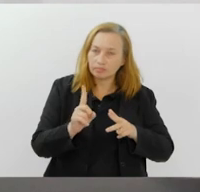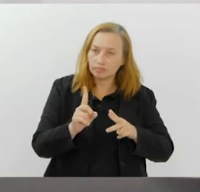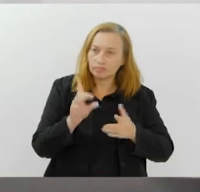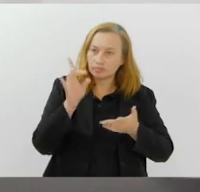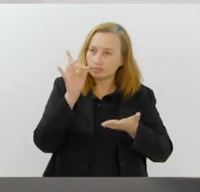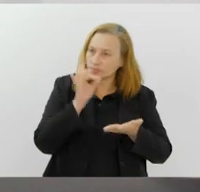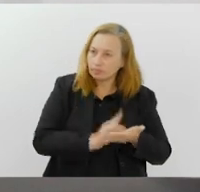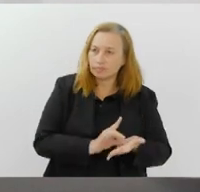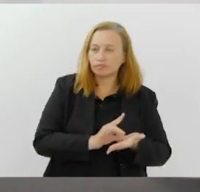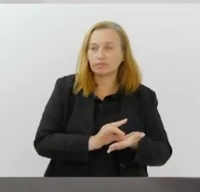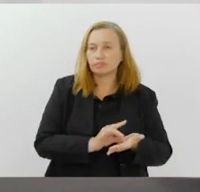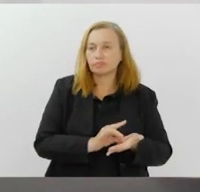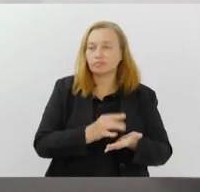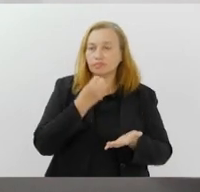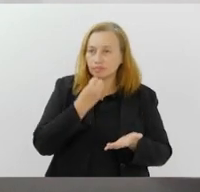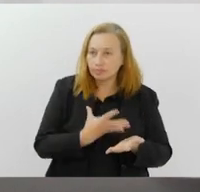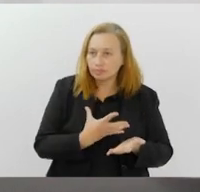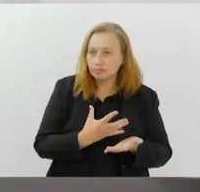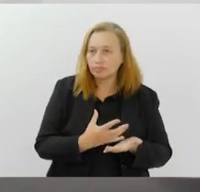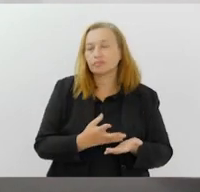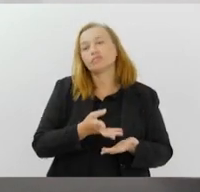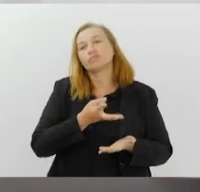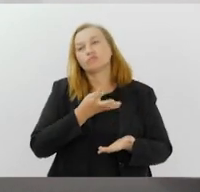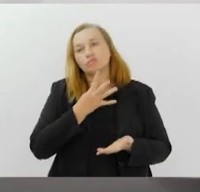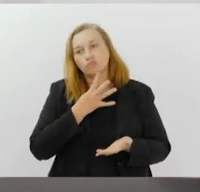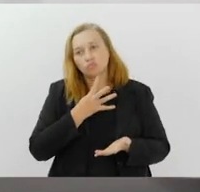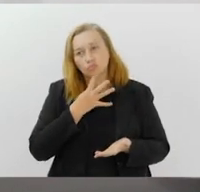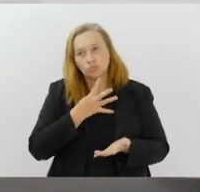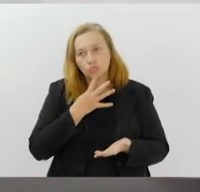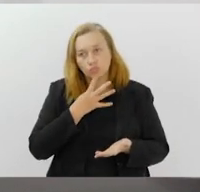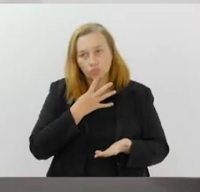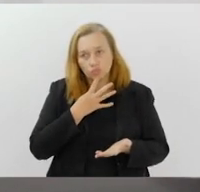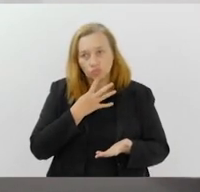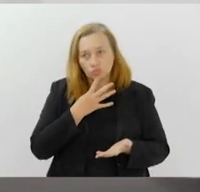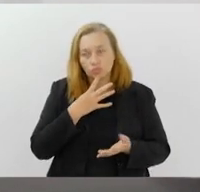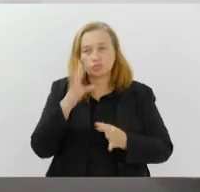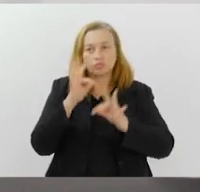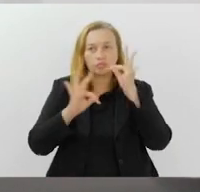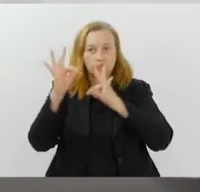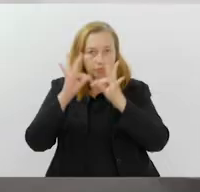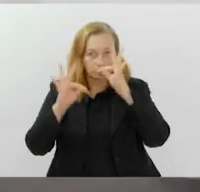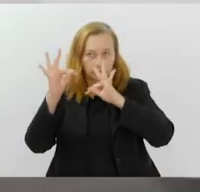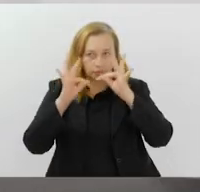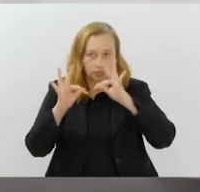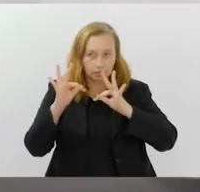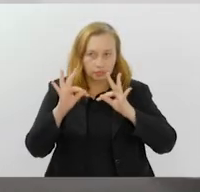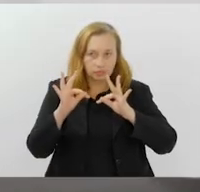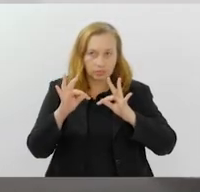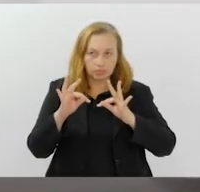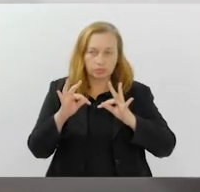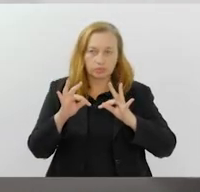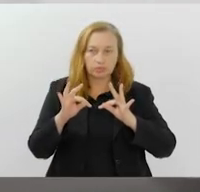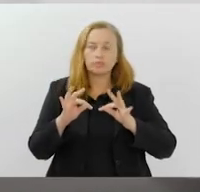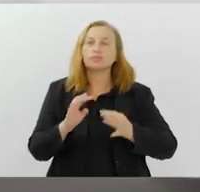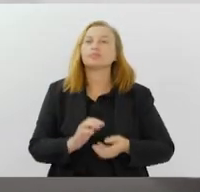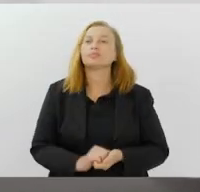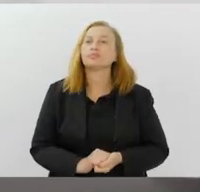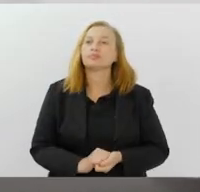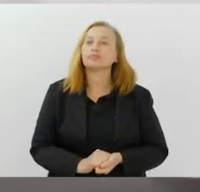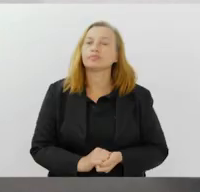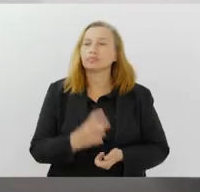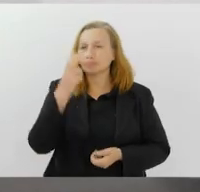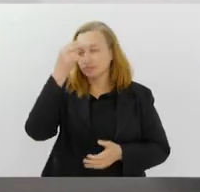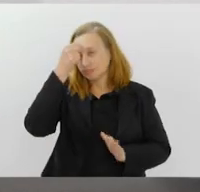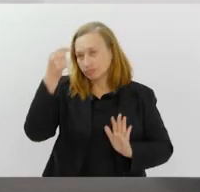tecnologia precisa e quando quando há reconhecimento mecânico é por princípio de definição Inteligência Artificial